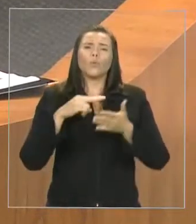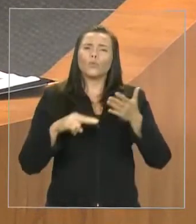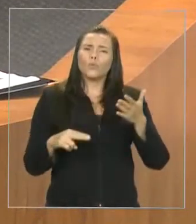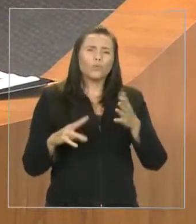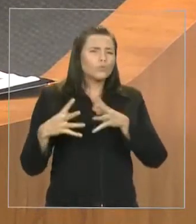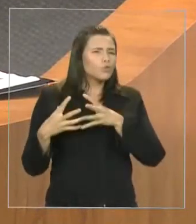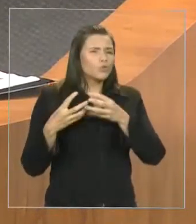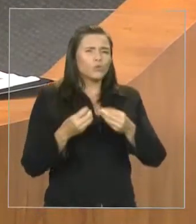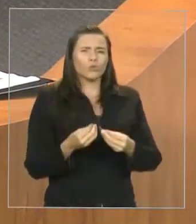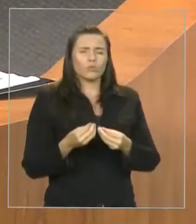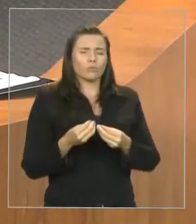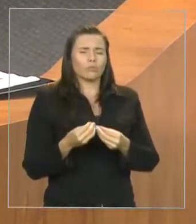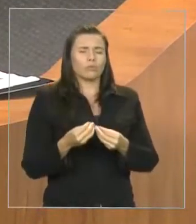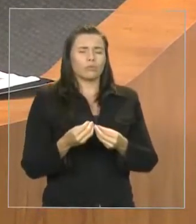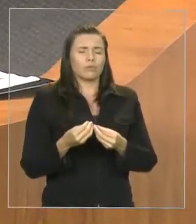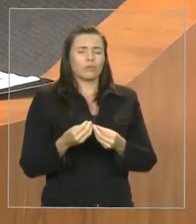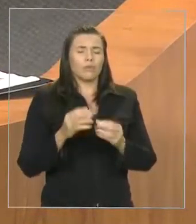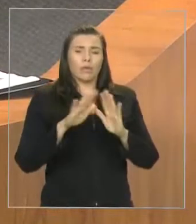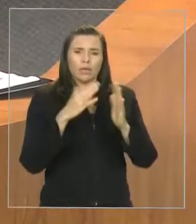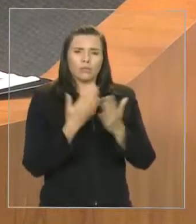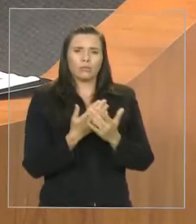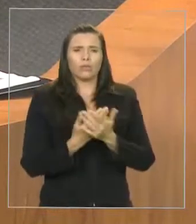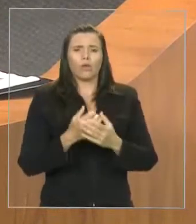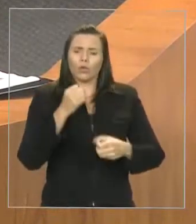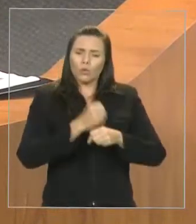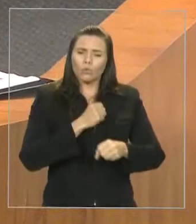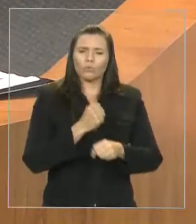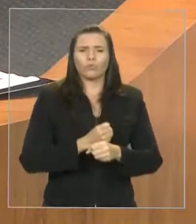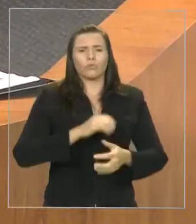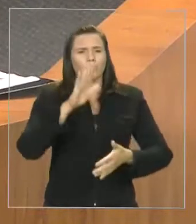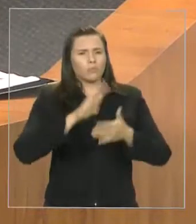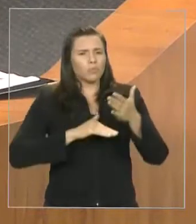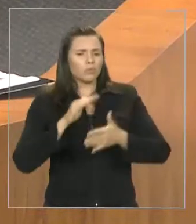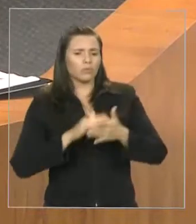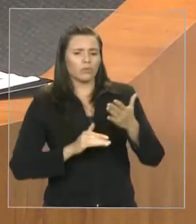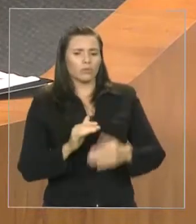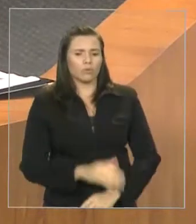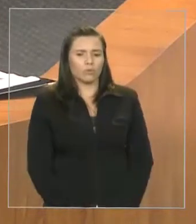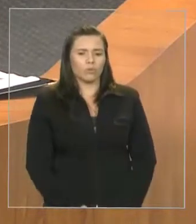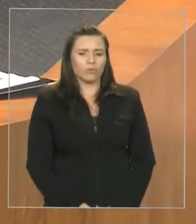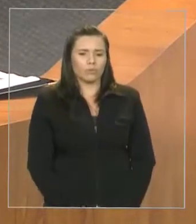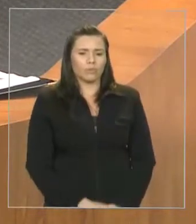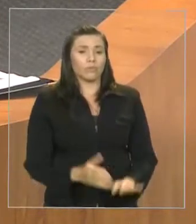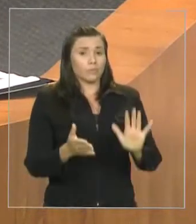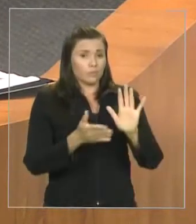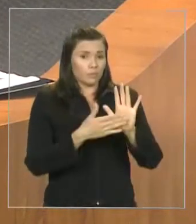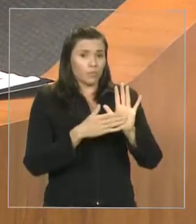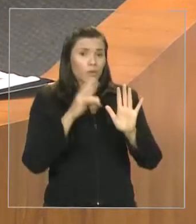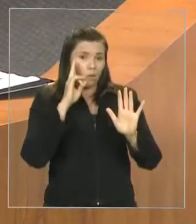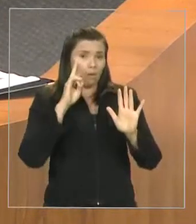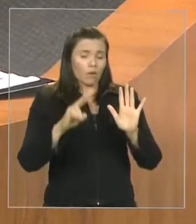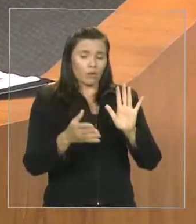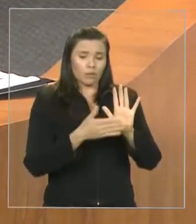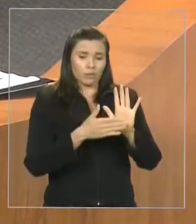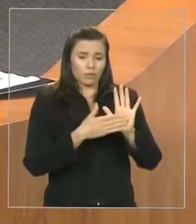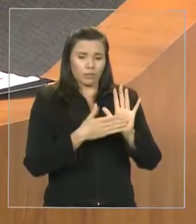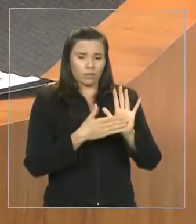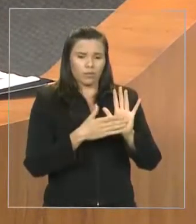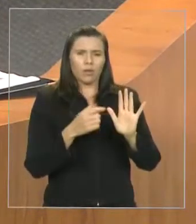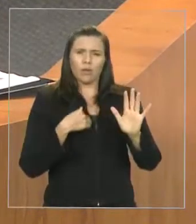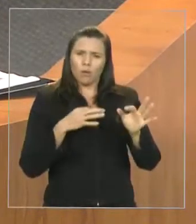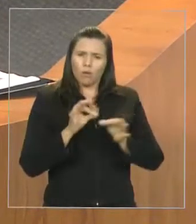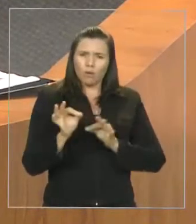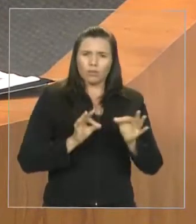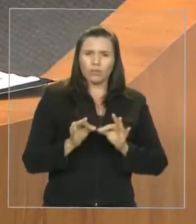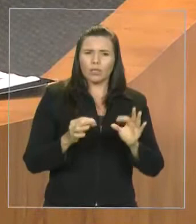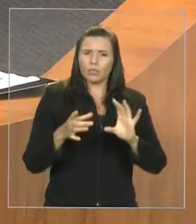Senhoras e senhores, e o teor da propaganda, deputado Eduardo Braide, era essa. Nós montamos um dossiê. O